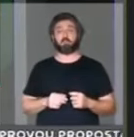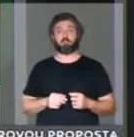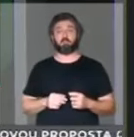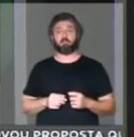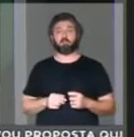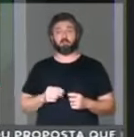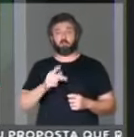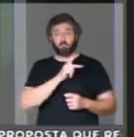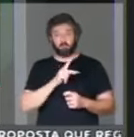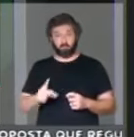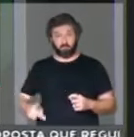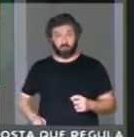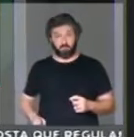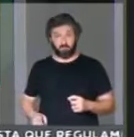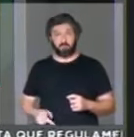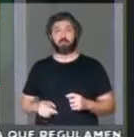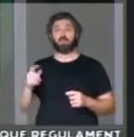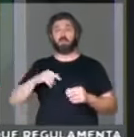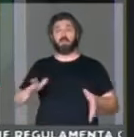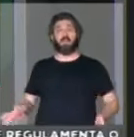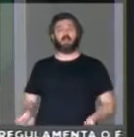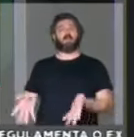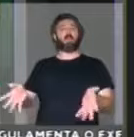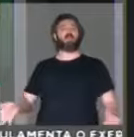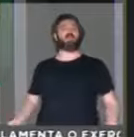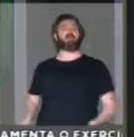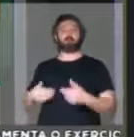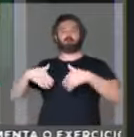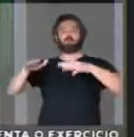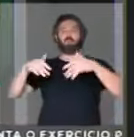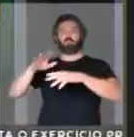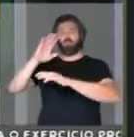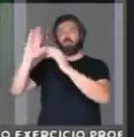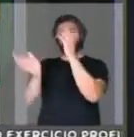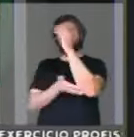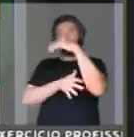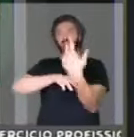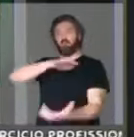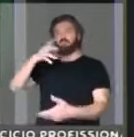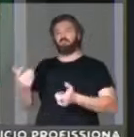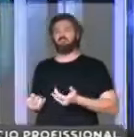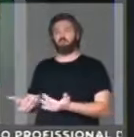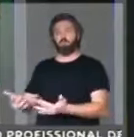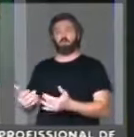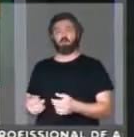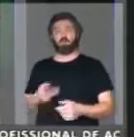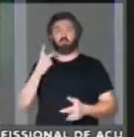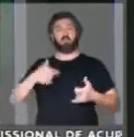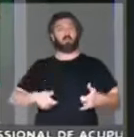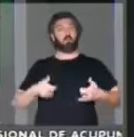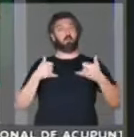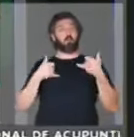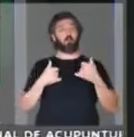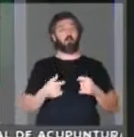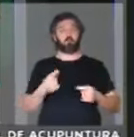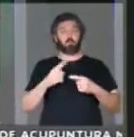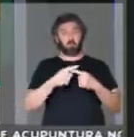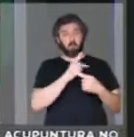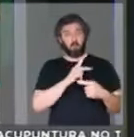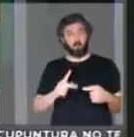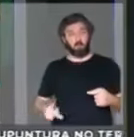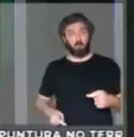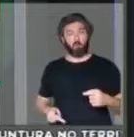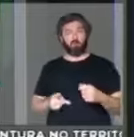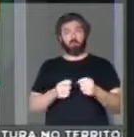é o que incentiva o desmatamento é o que incentiva a queimada aliás ele se diz orgulhoso que ele é o presidente